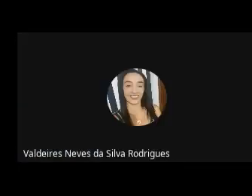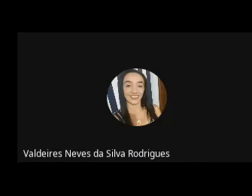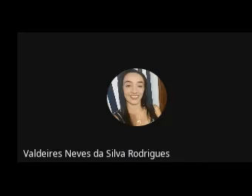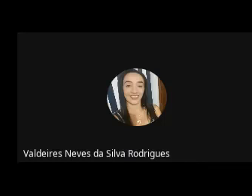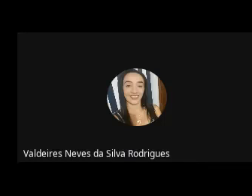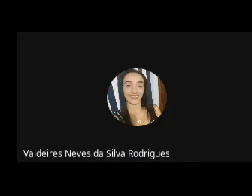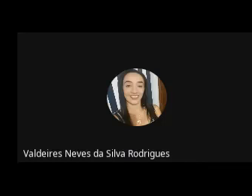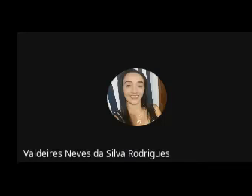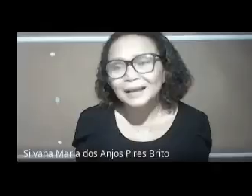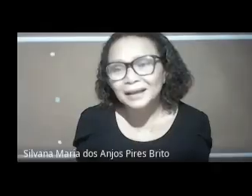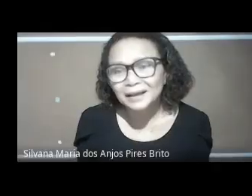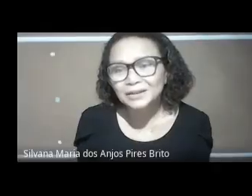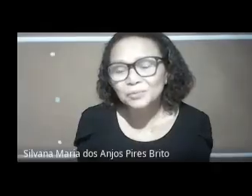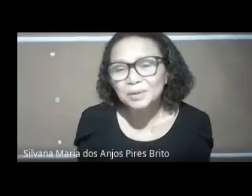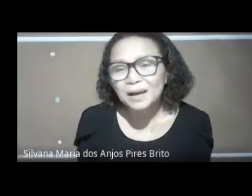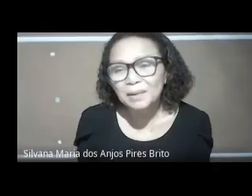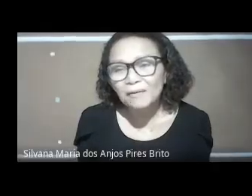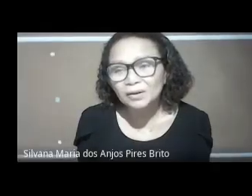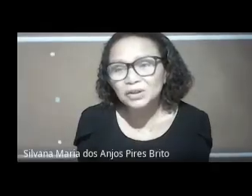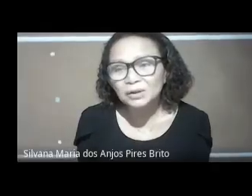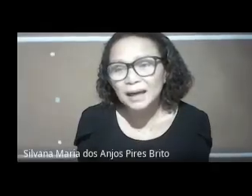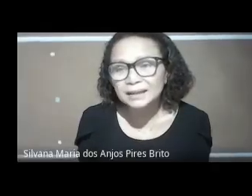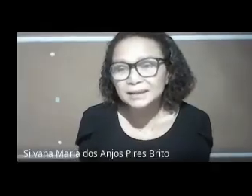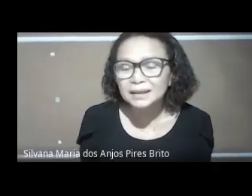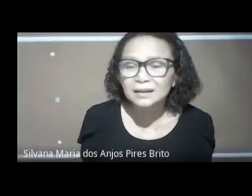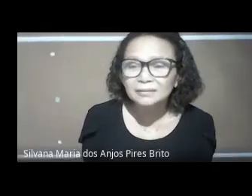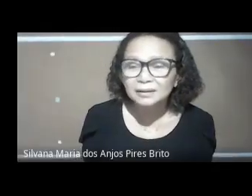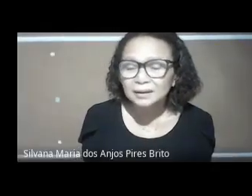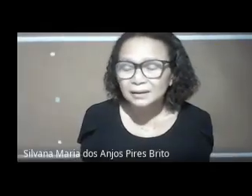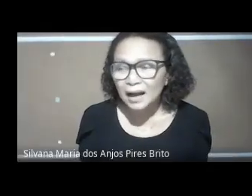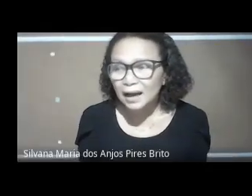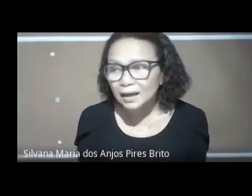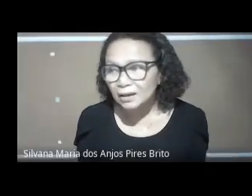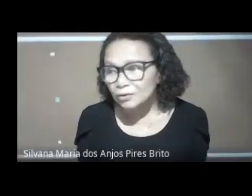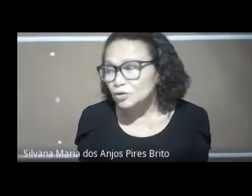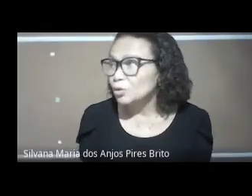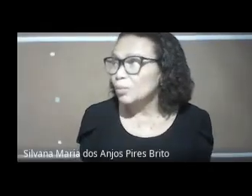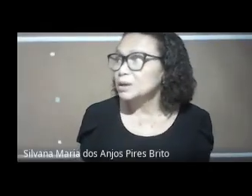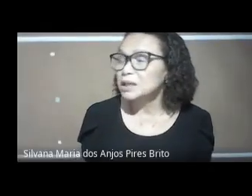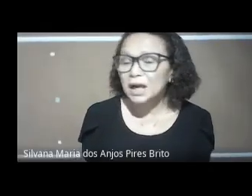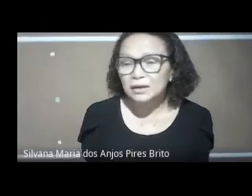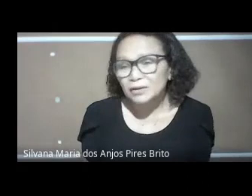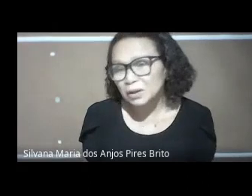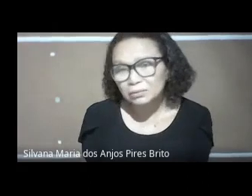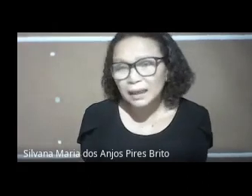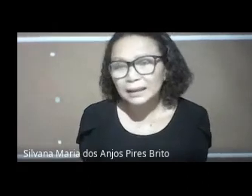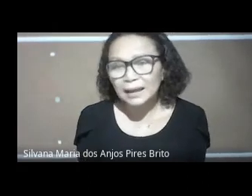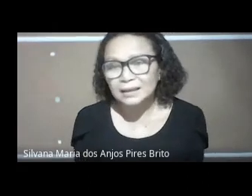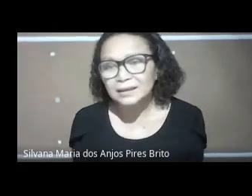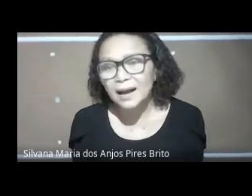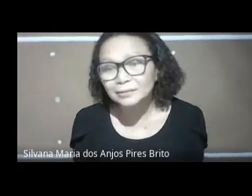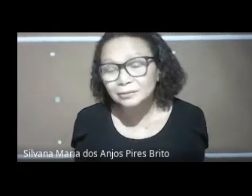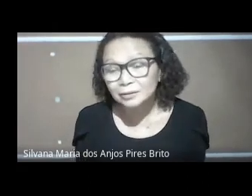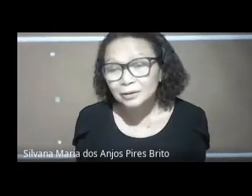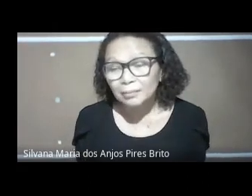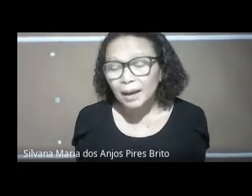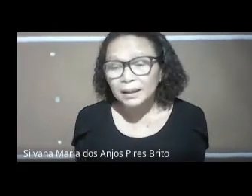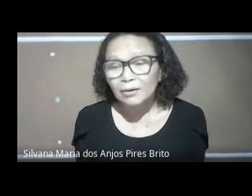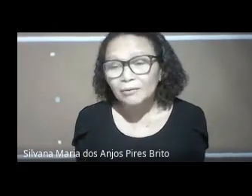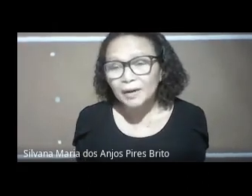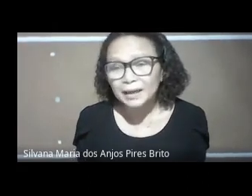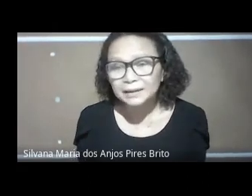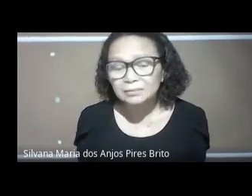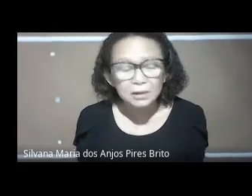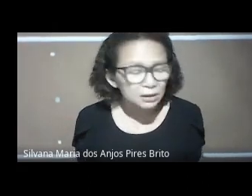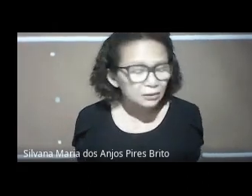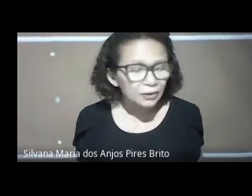alguém do lado, né? Isso. Primeiro é uma falta de educação, tá? O surdo pode achar que você não está interessado mais